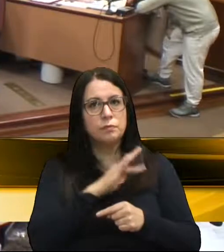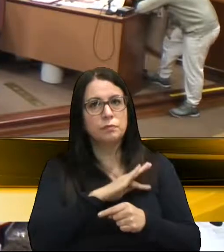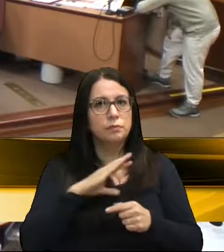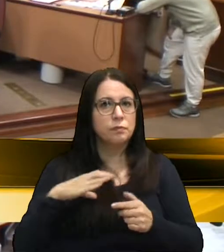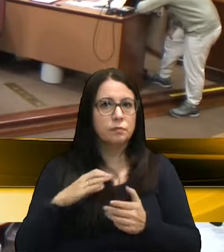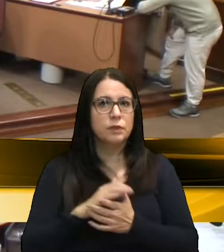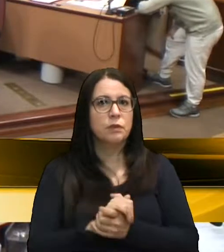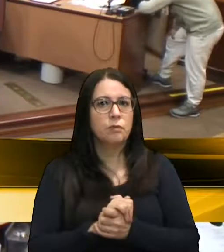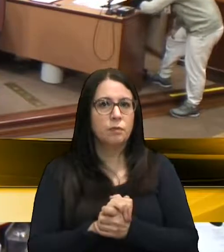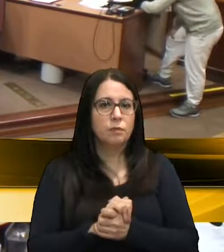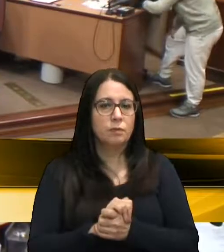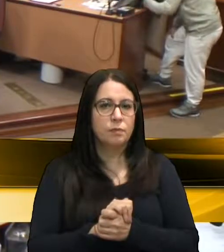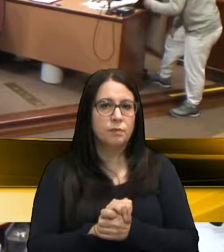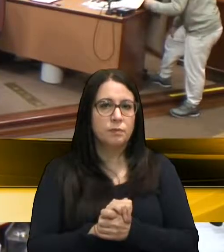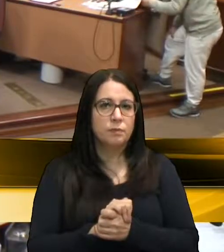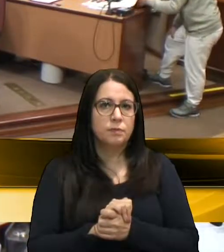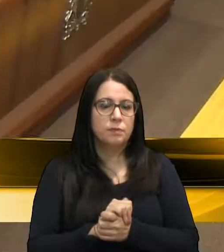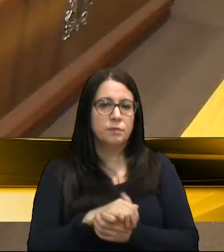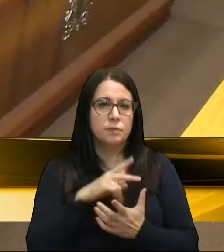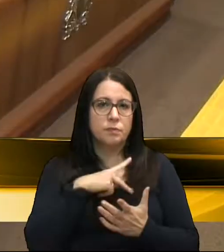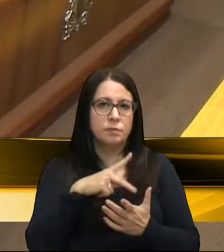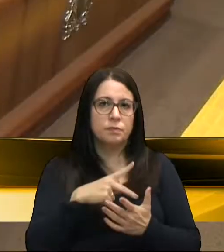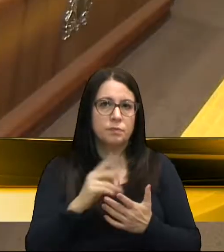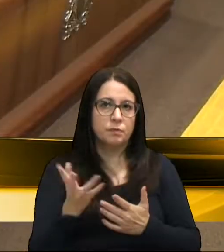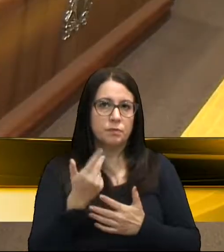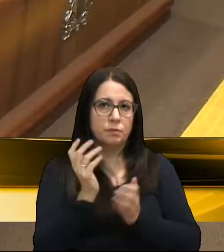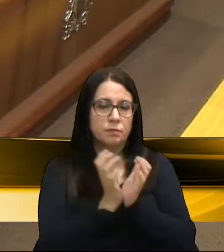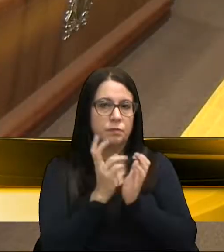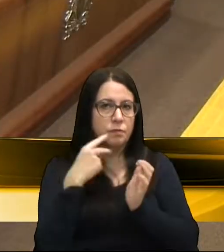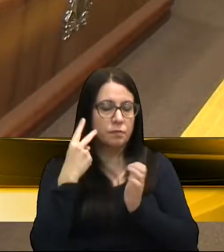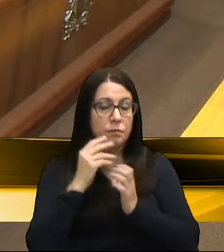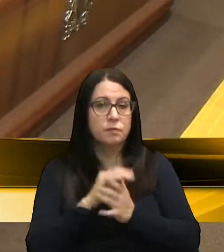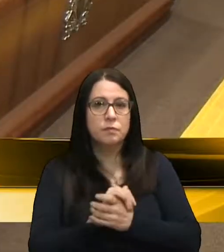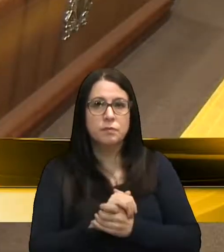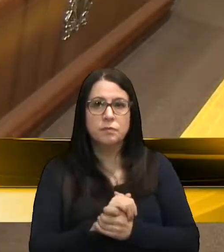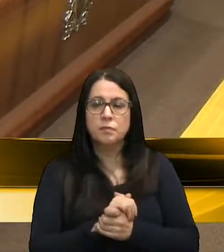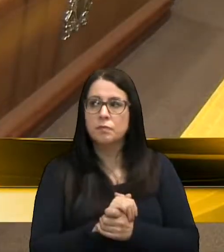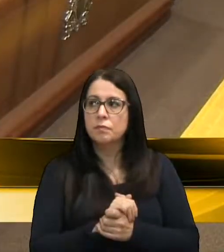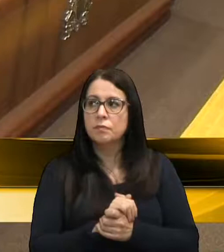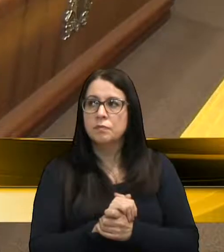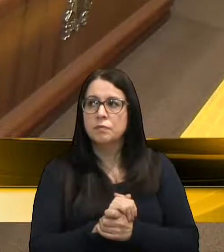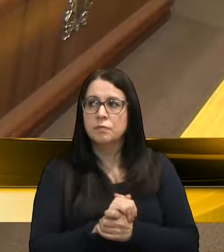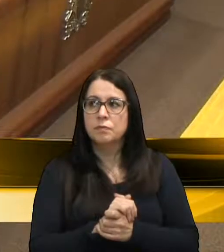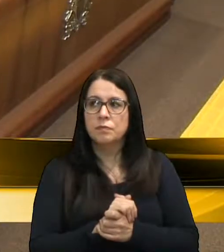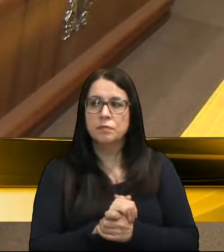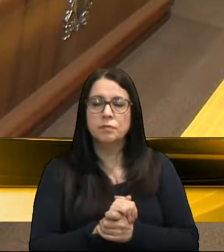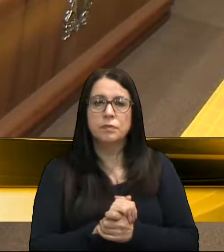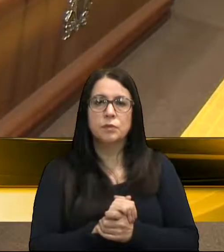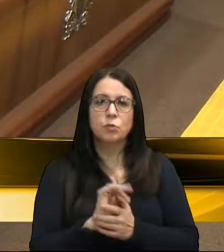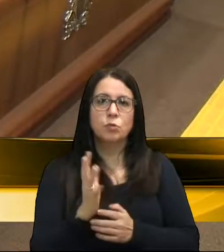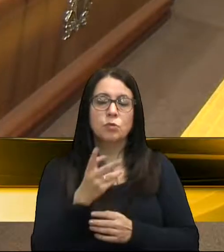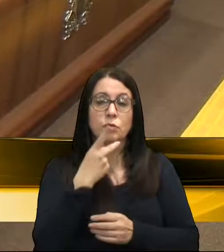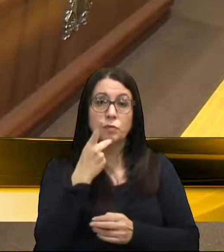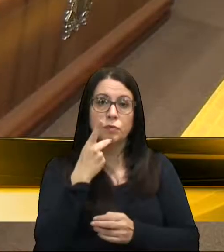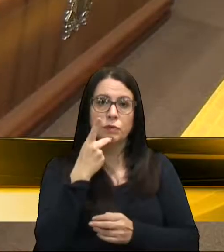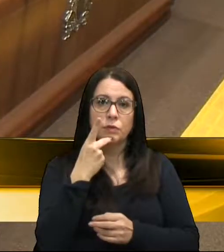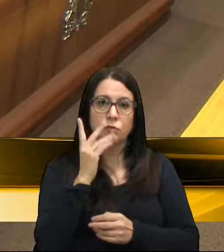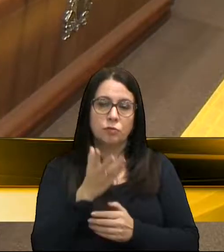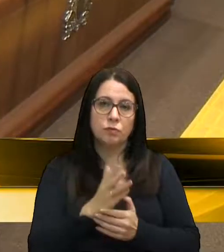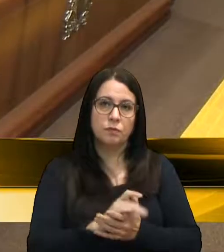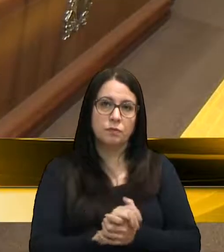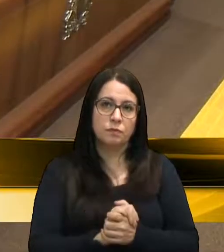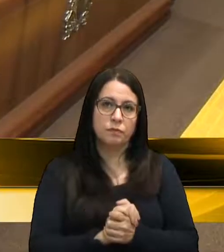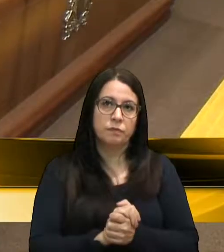Cassina. Senhor presidente e colegas vereadores, além de tudo aquilo que já foi dito,